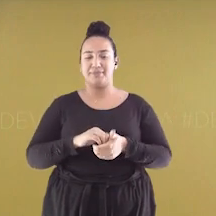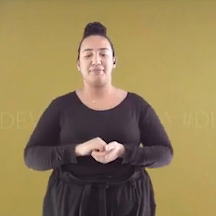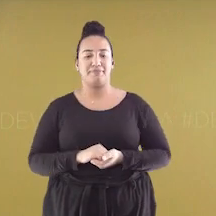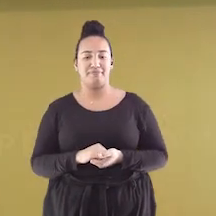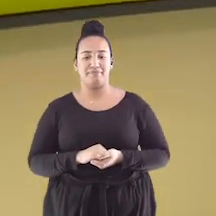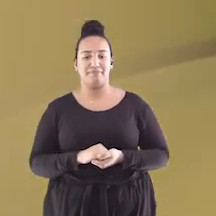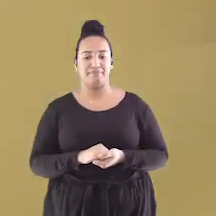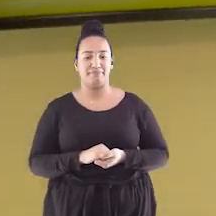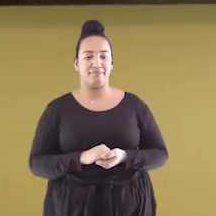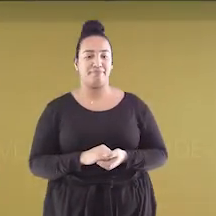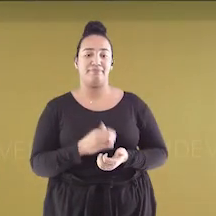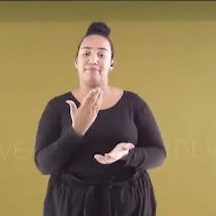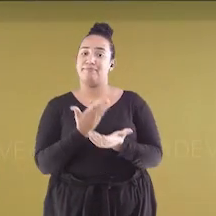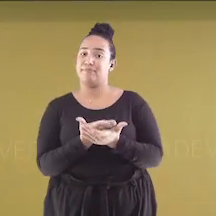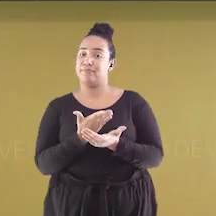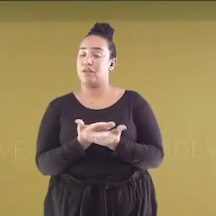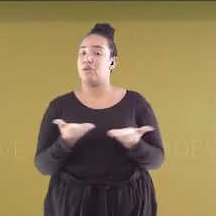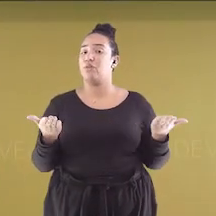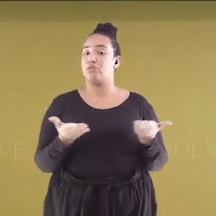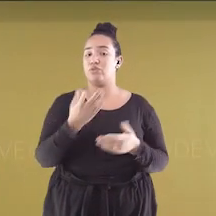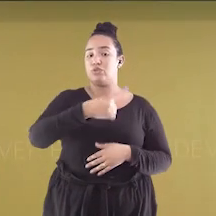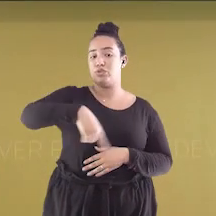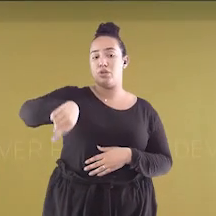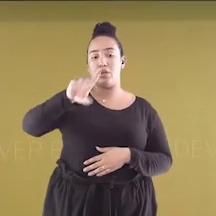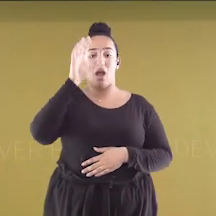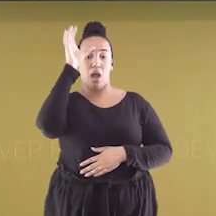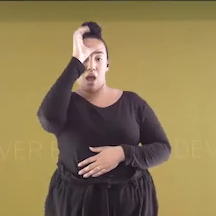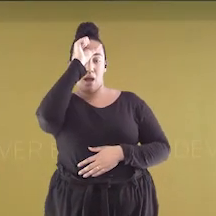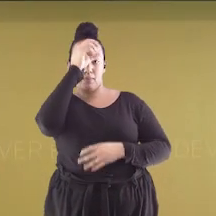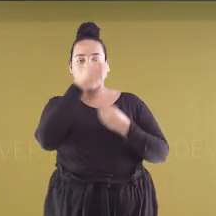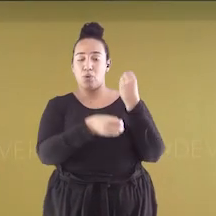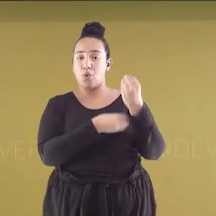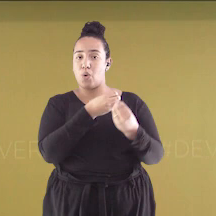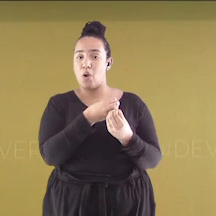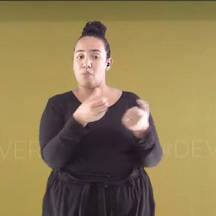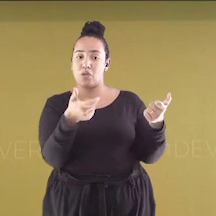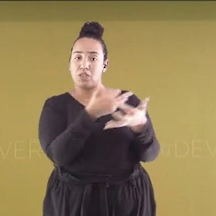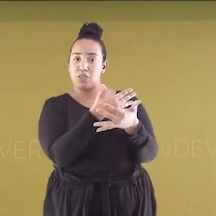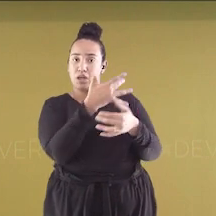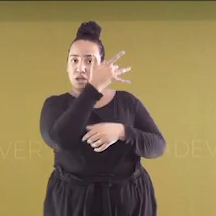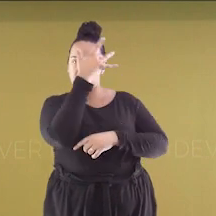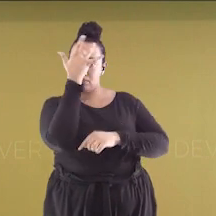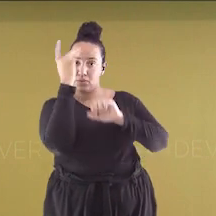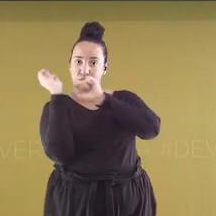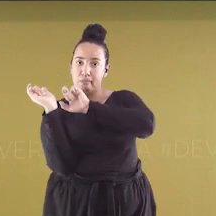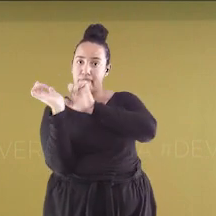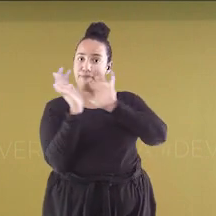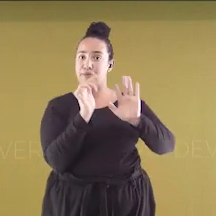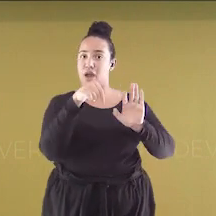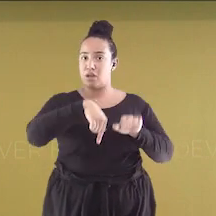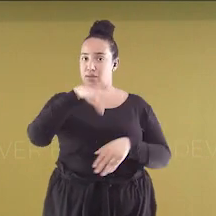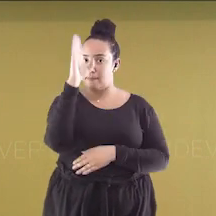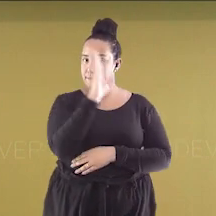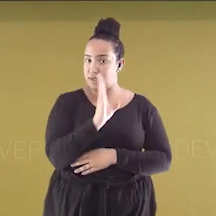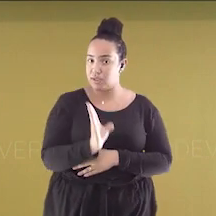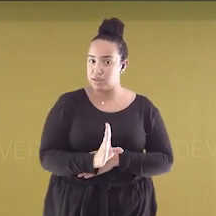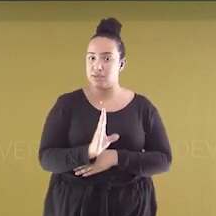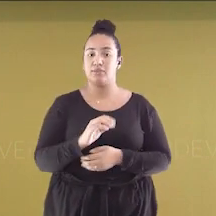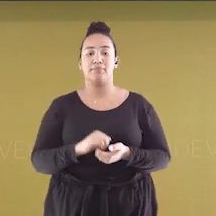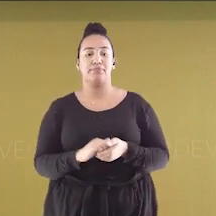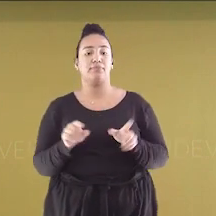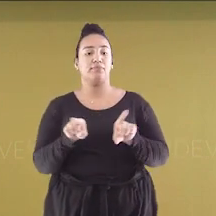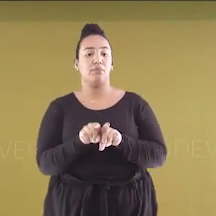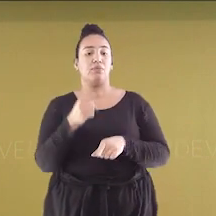sua tela. Na aula de hoje, vimos sobre o processo de urbanização do Brasil e como